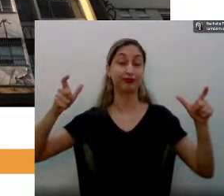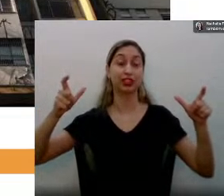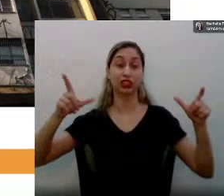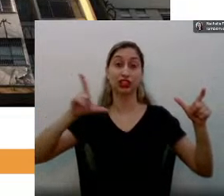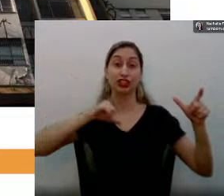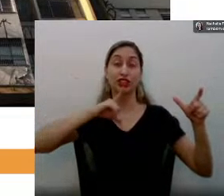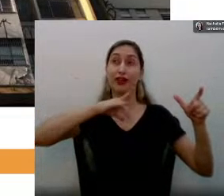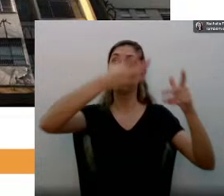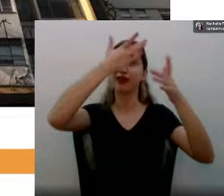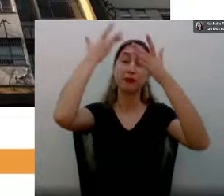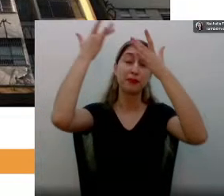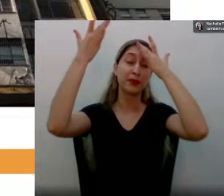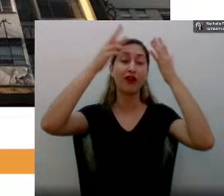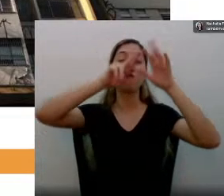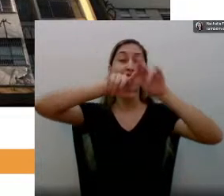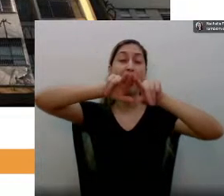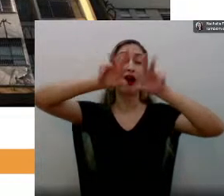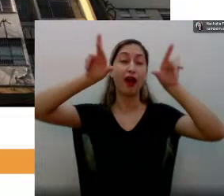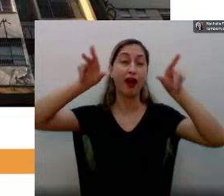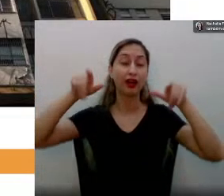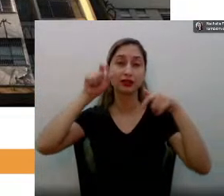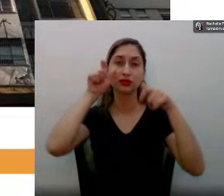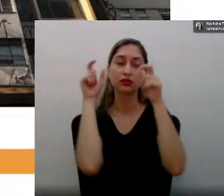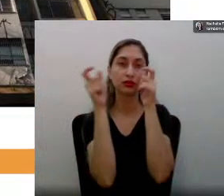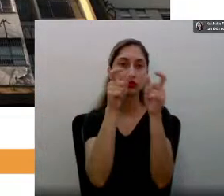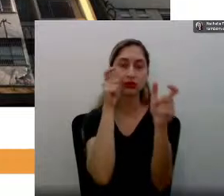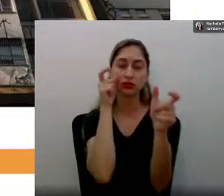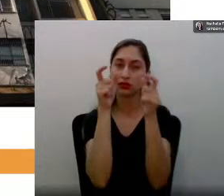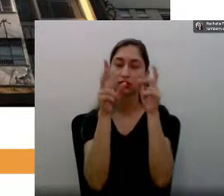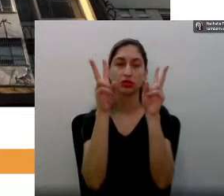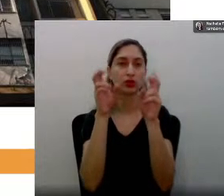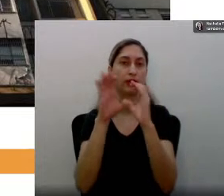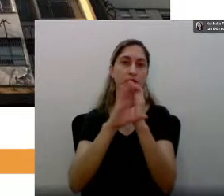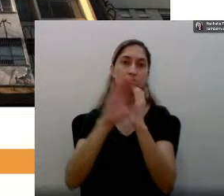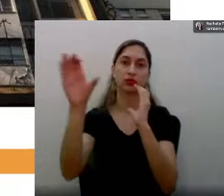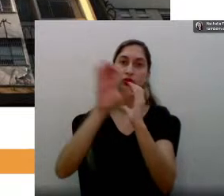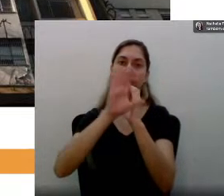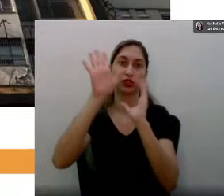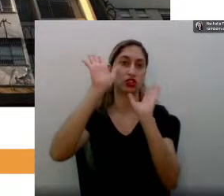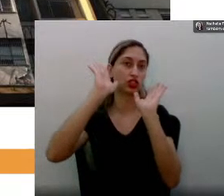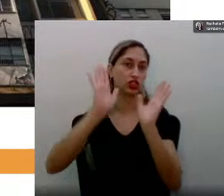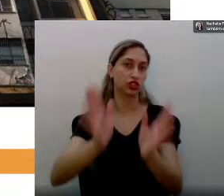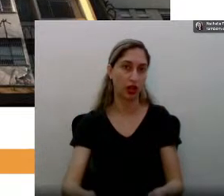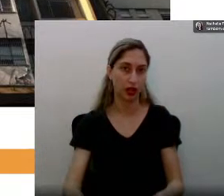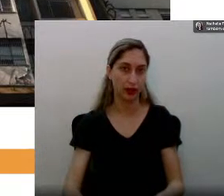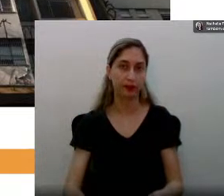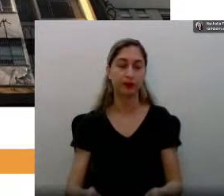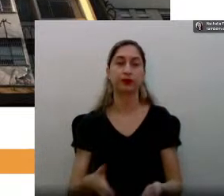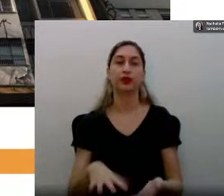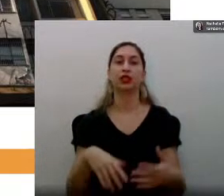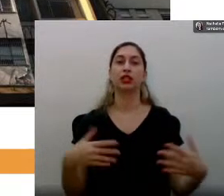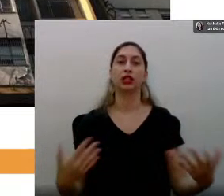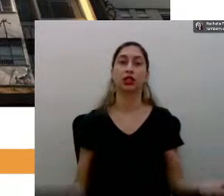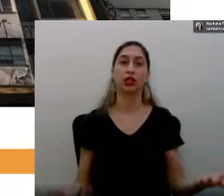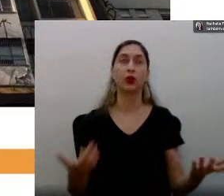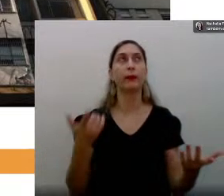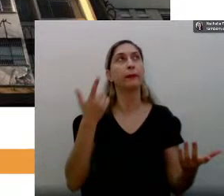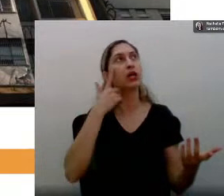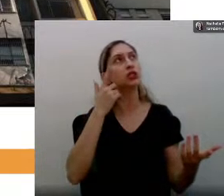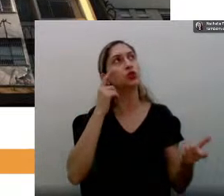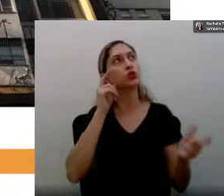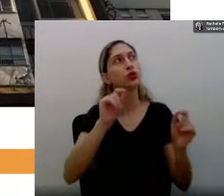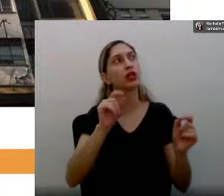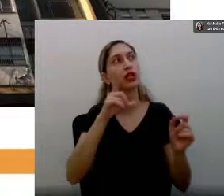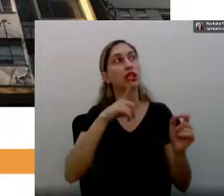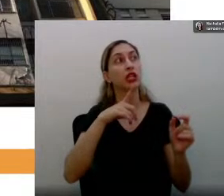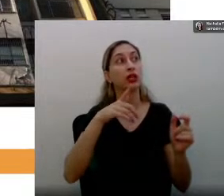mais gente interessada no assunto e aí eles fizeram né os necrotérios pensaram em dois tipos de sócio para participar desse grupo porque eles